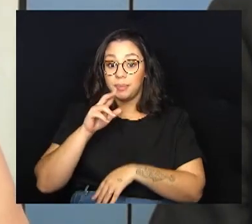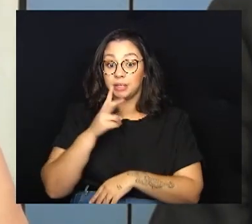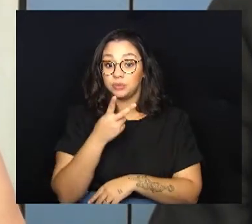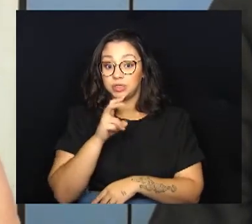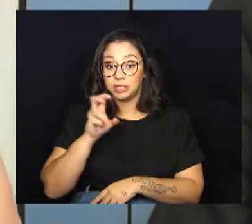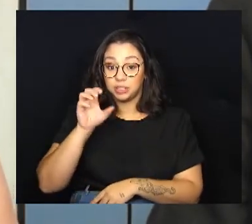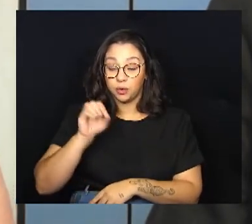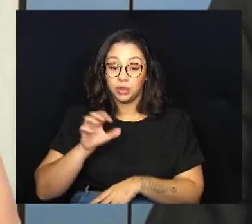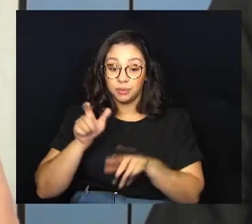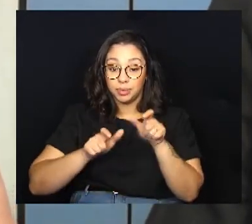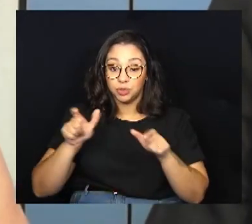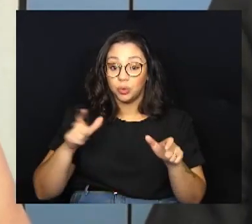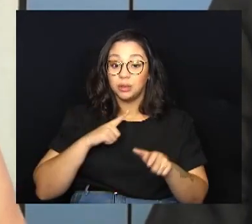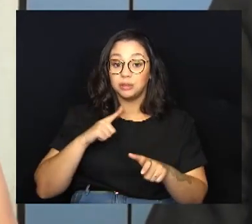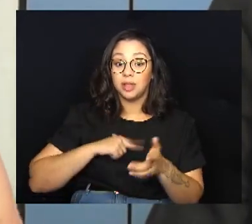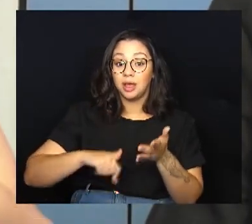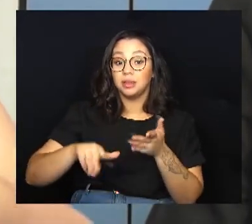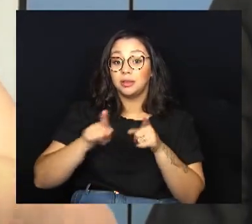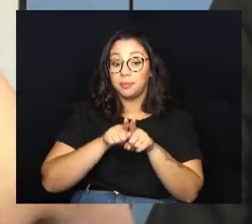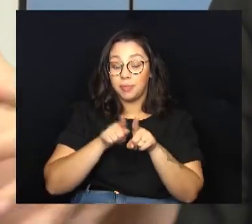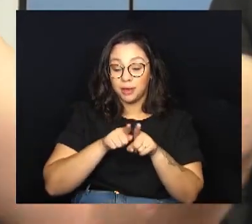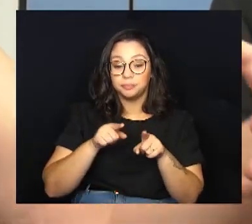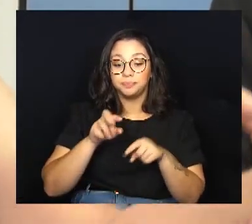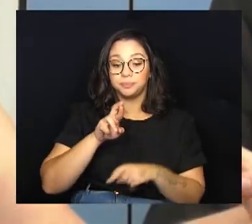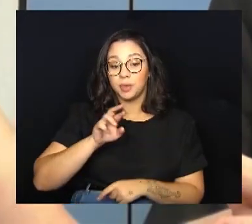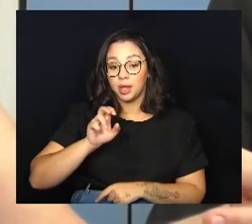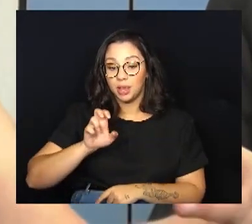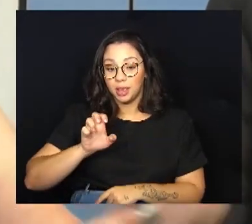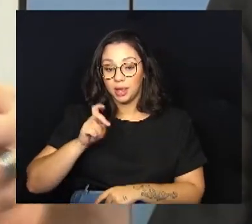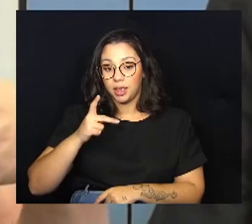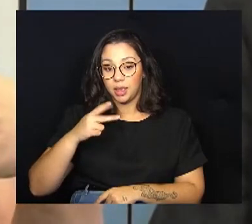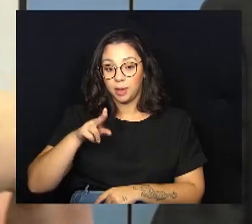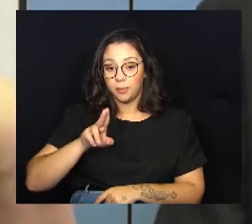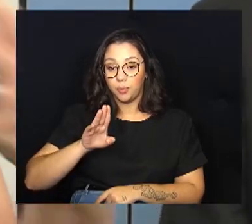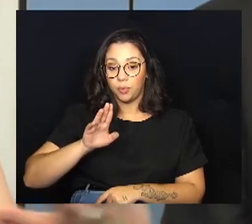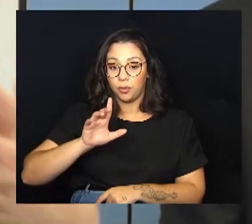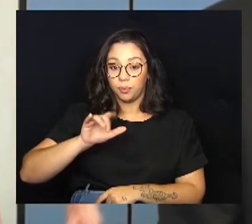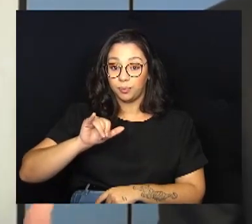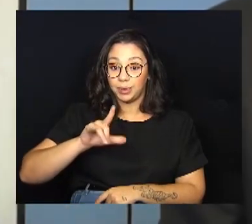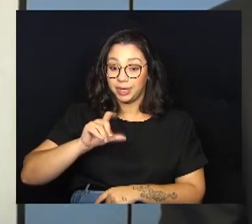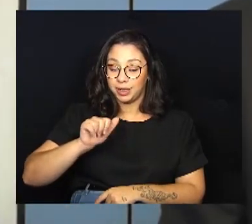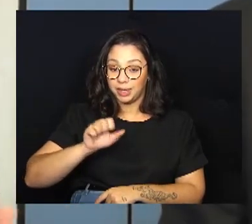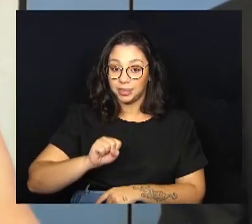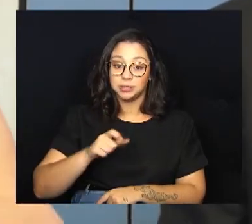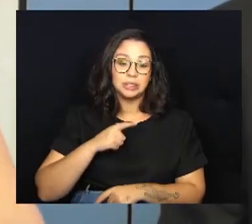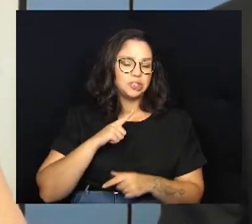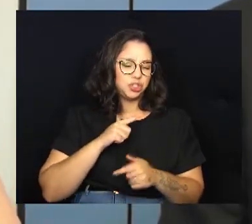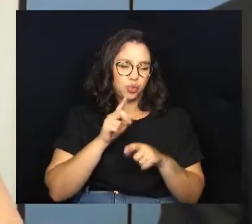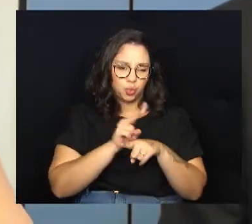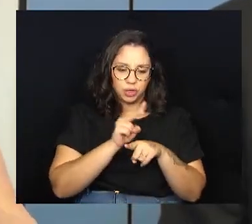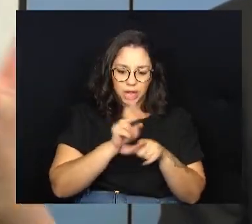esse termo quando a gente fala em Campinas também, só para entender. Olha, está adotando, né? Sim, está